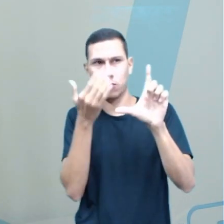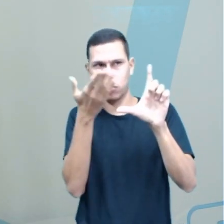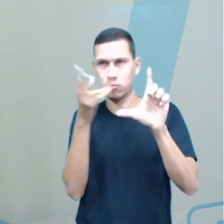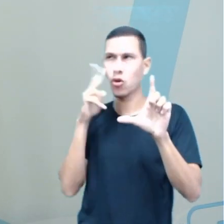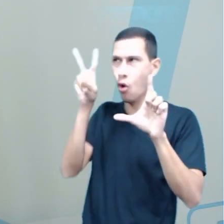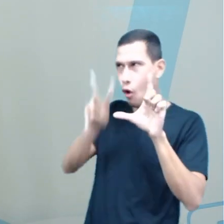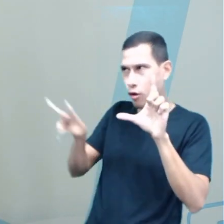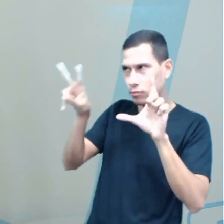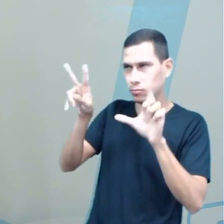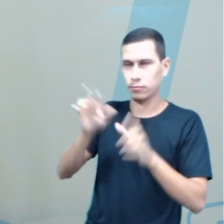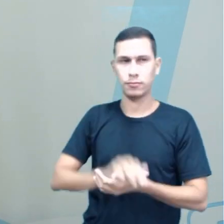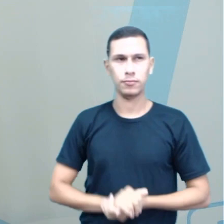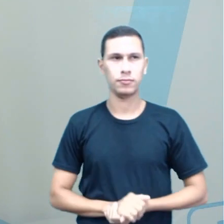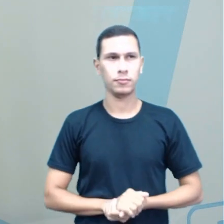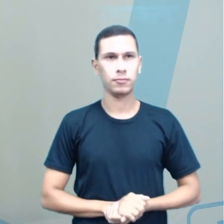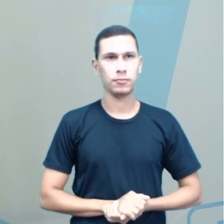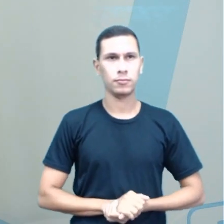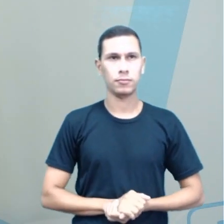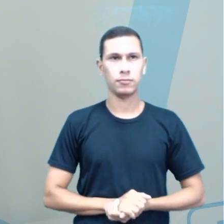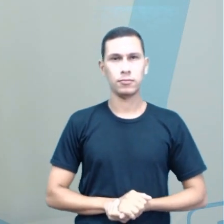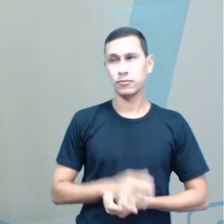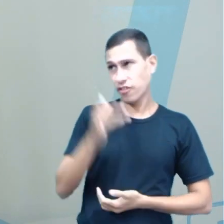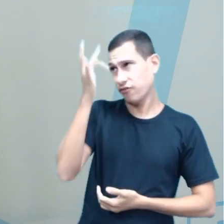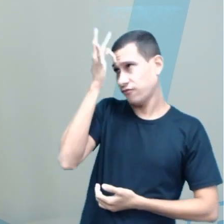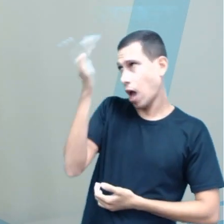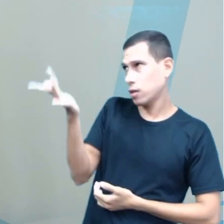easy, que é fácil, né?